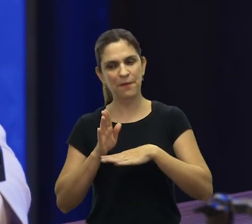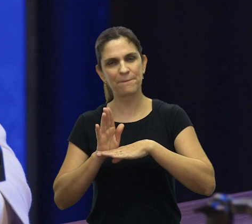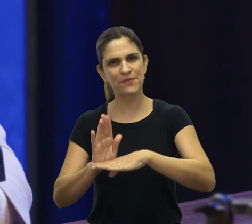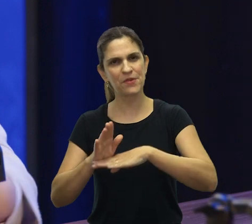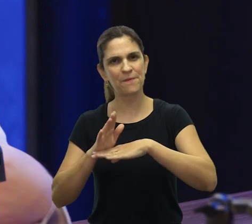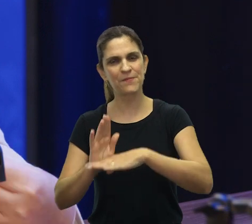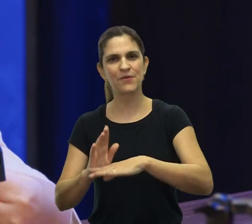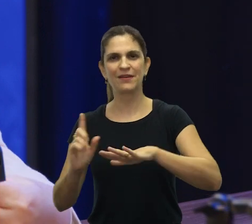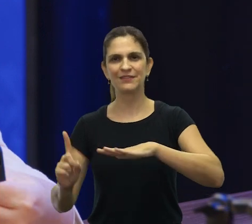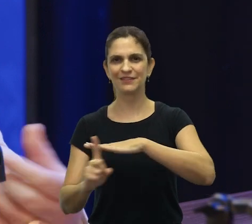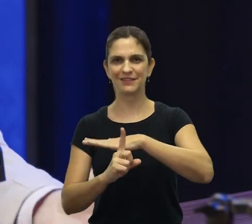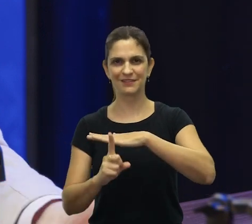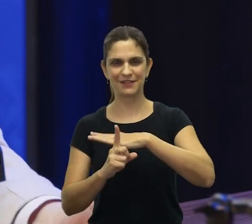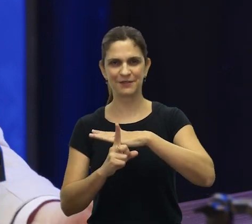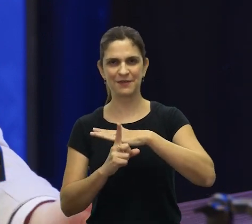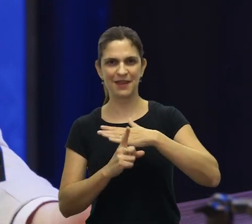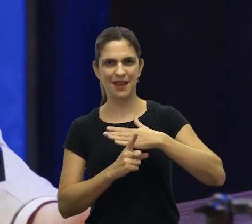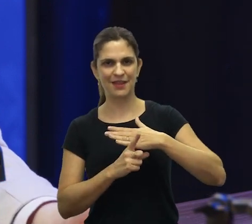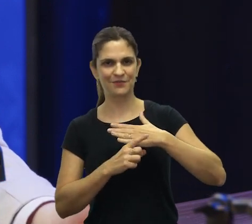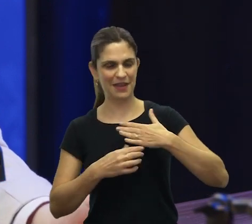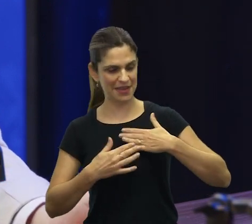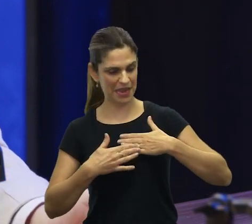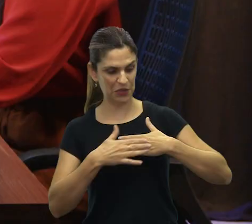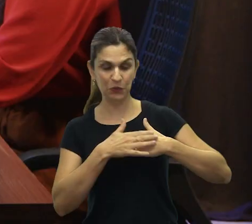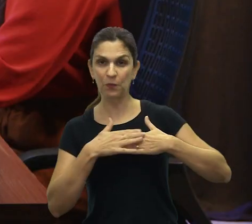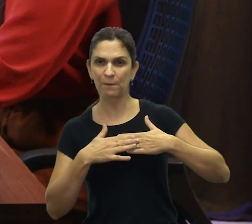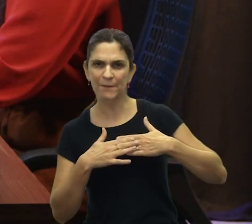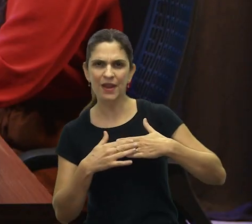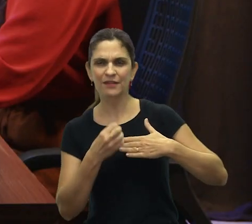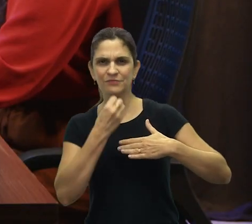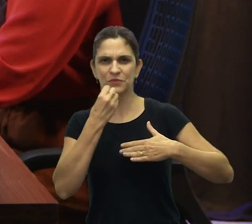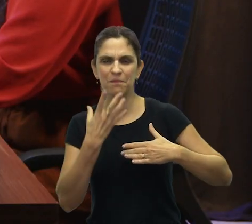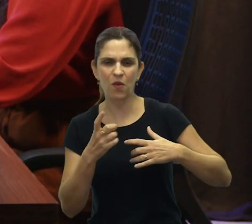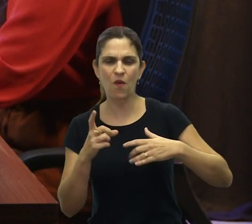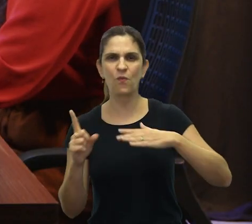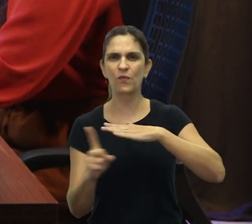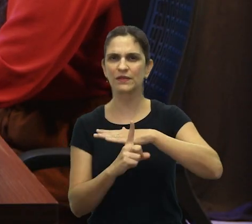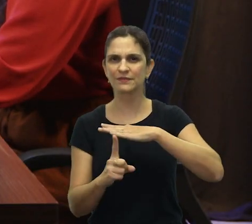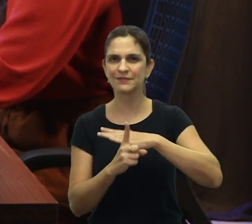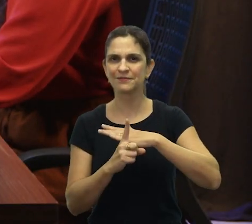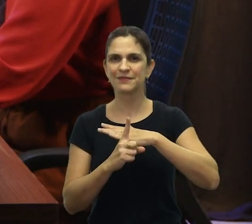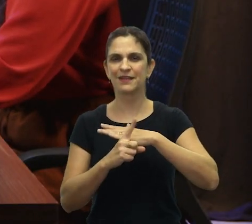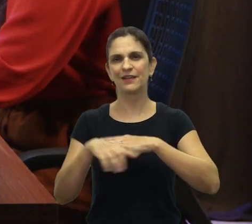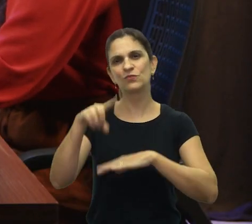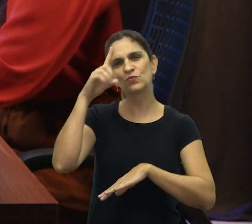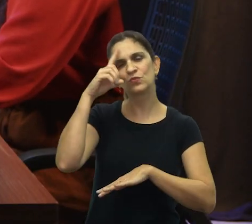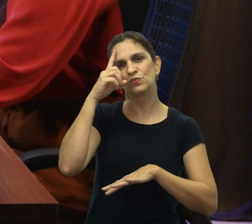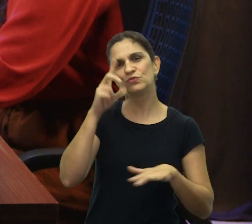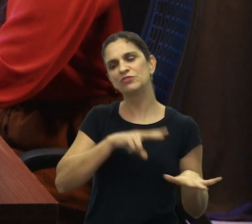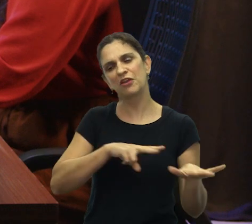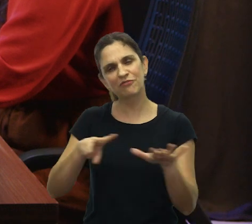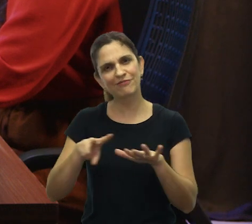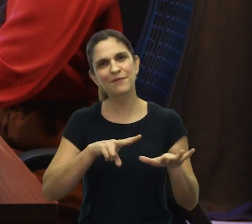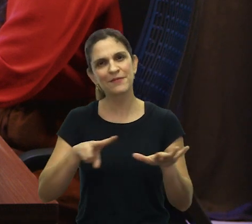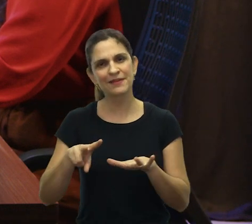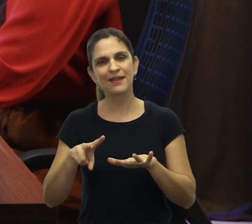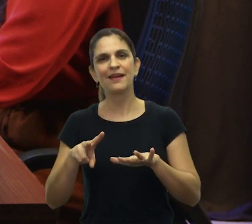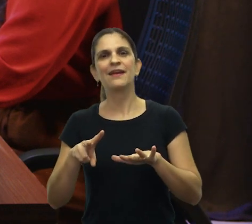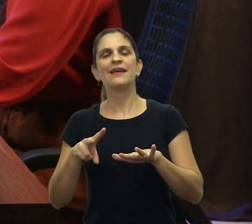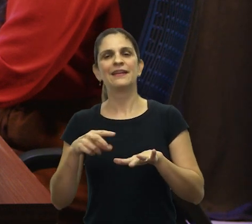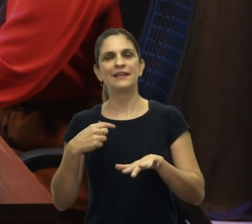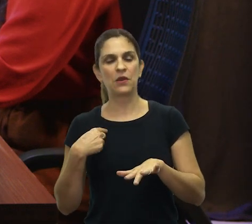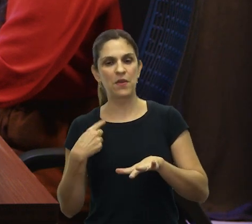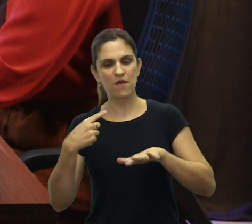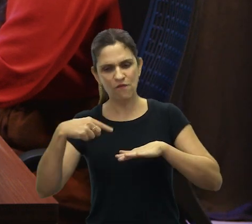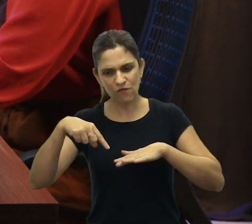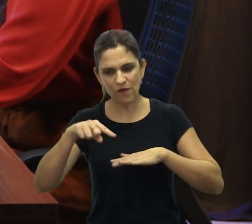de melhor, e o que eu tenho de melhor é fazer uma mastologia bem feita, e isso a gente tem essa entrega diária, semanal. Então eu consulto